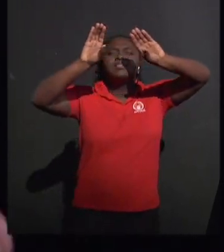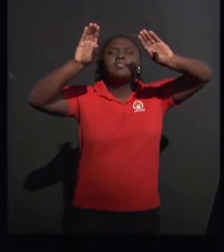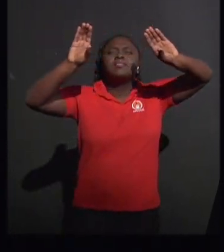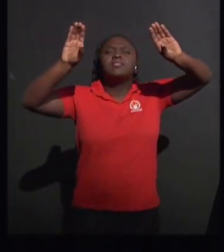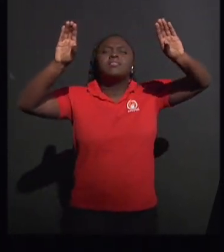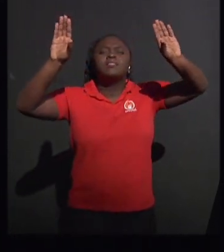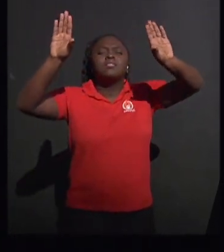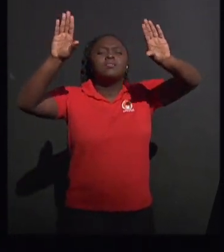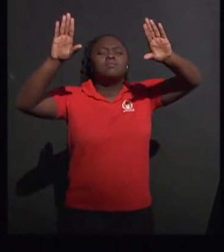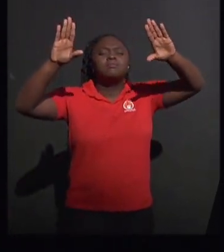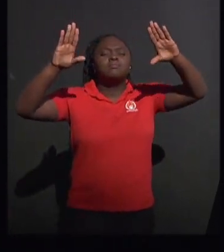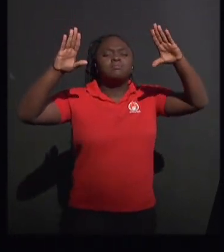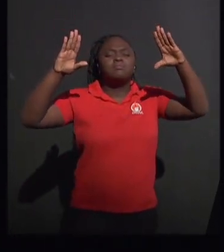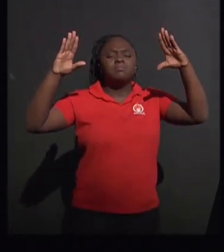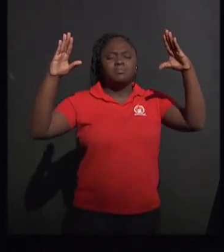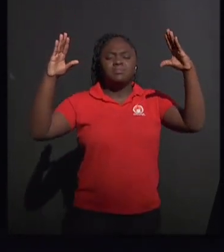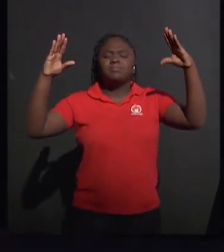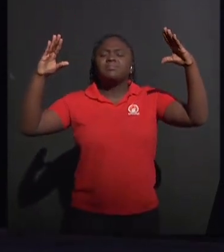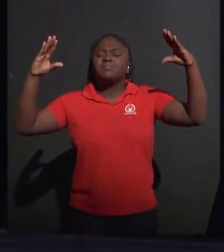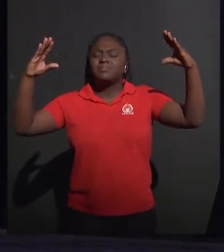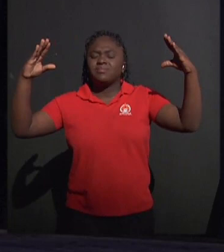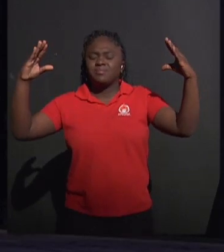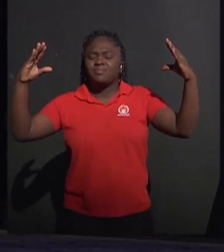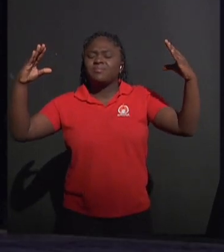Abra o céu sobre Brasília, Pai.